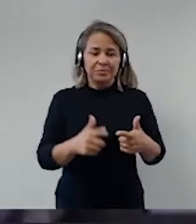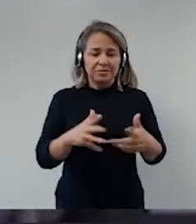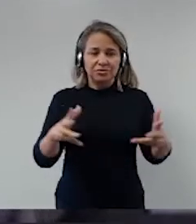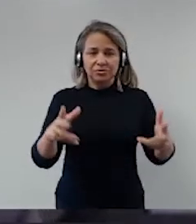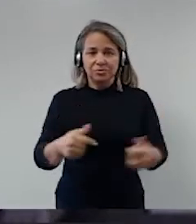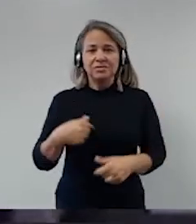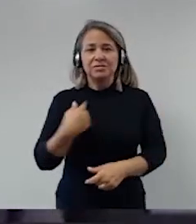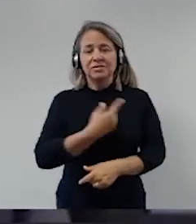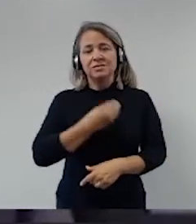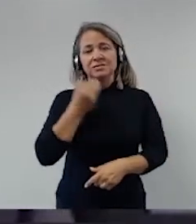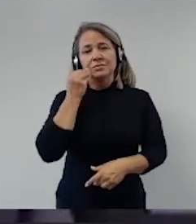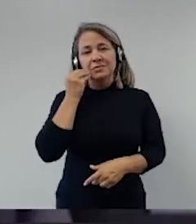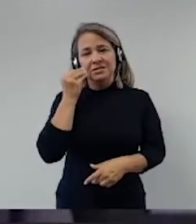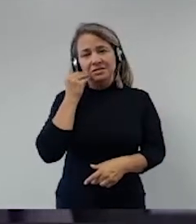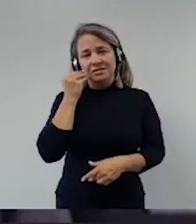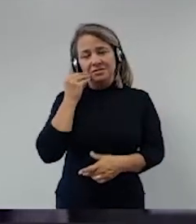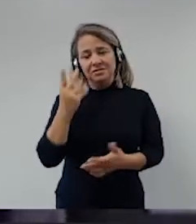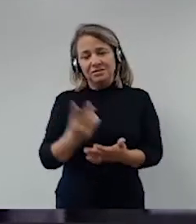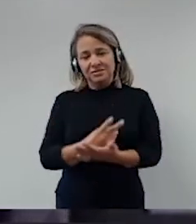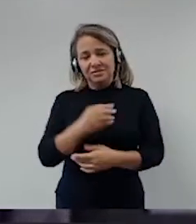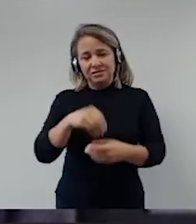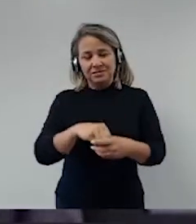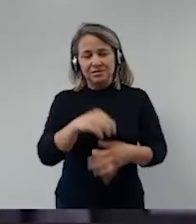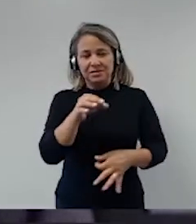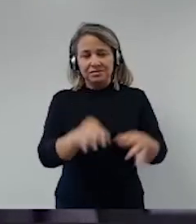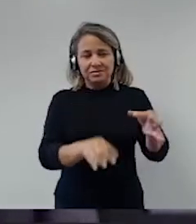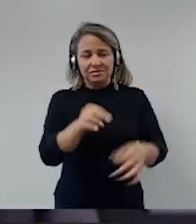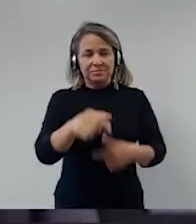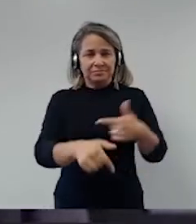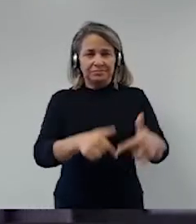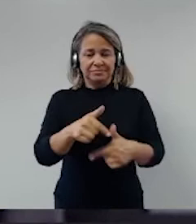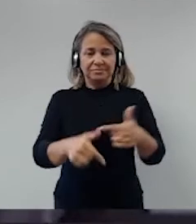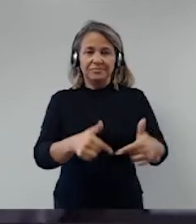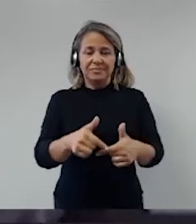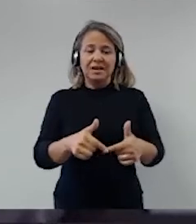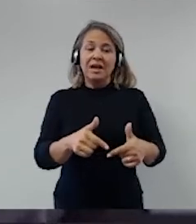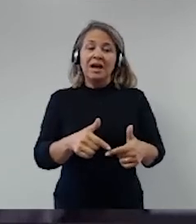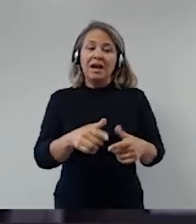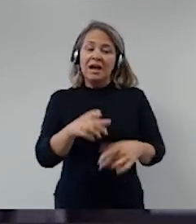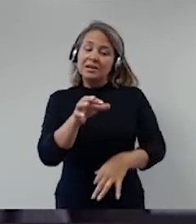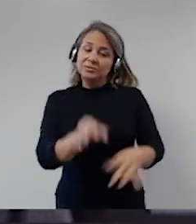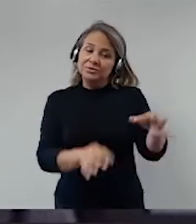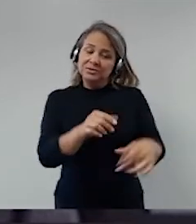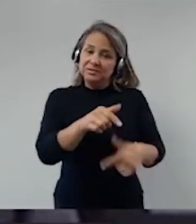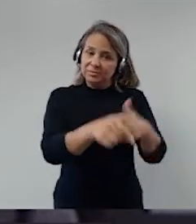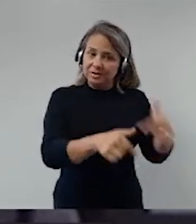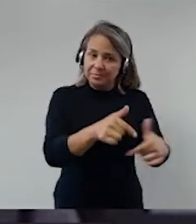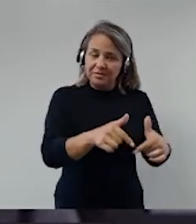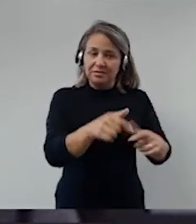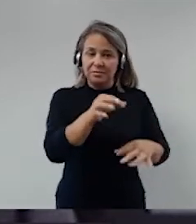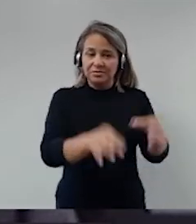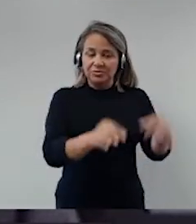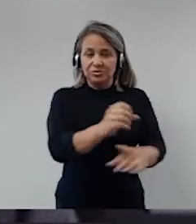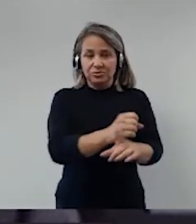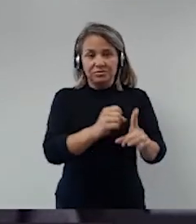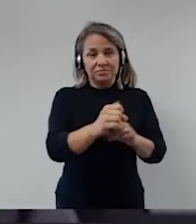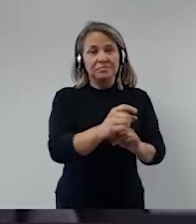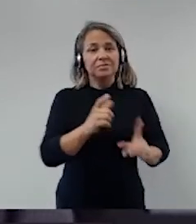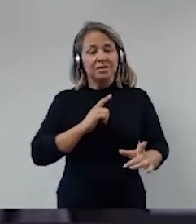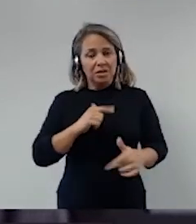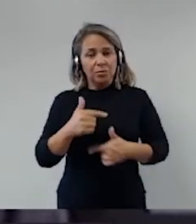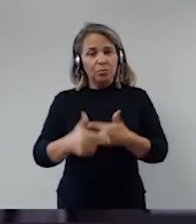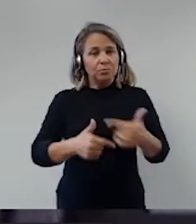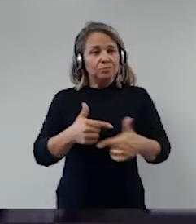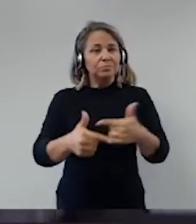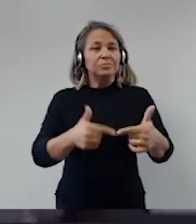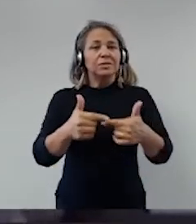do controle difuso da Justiça do Trabalho. A Justiça do Trabalho, que é uma justiça social e que tem como finalidade um instrumento